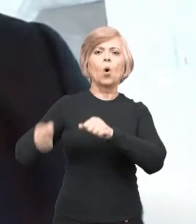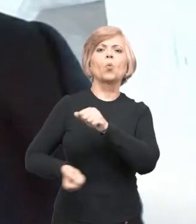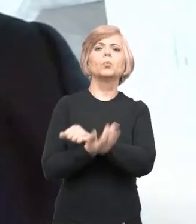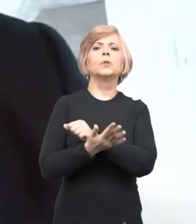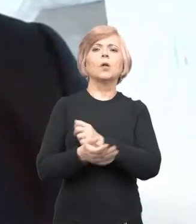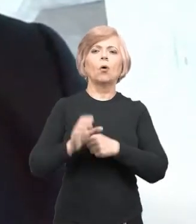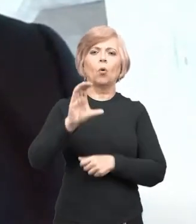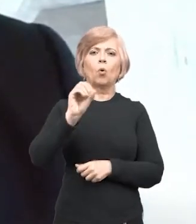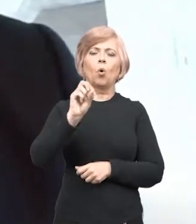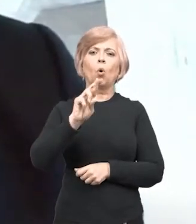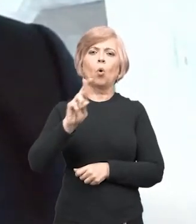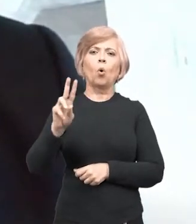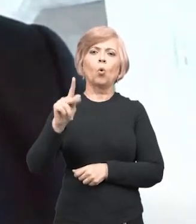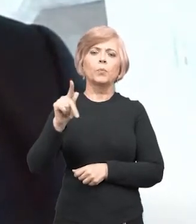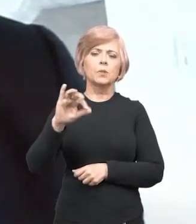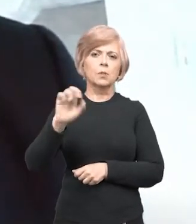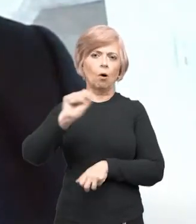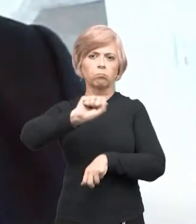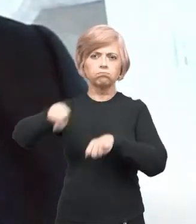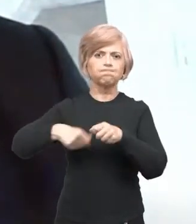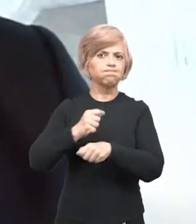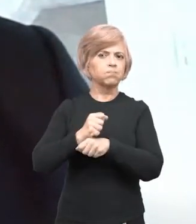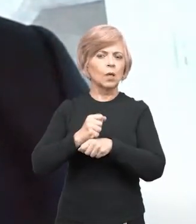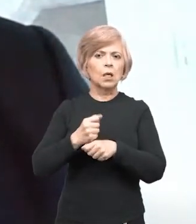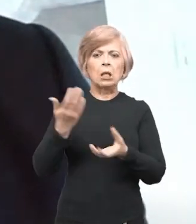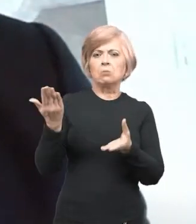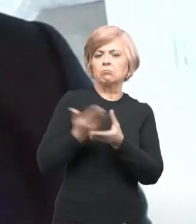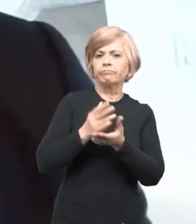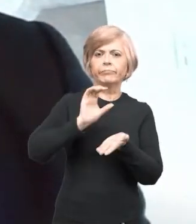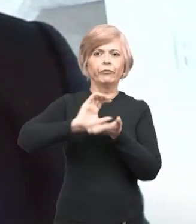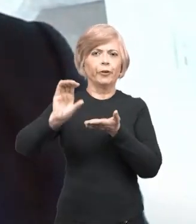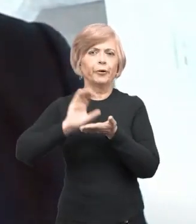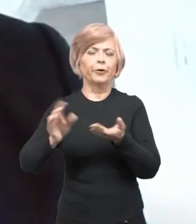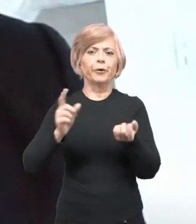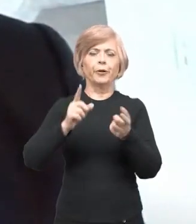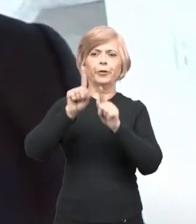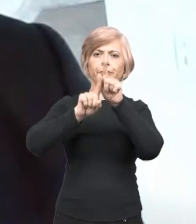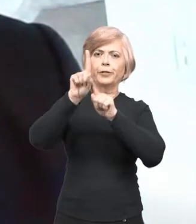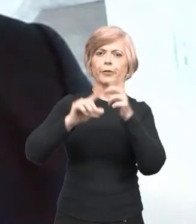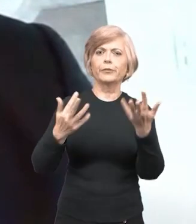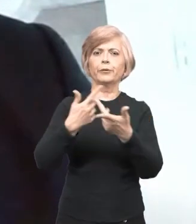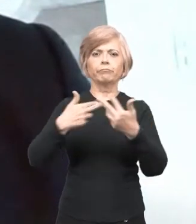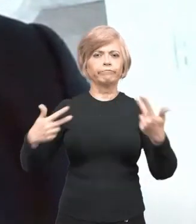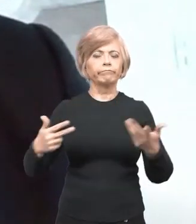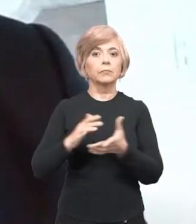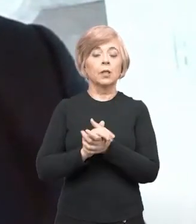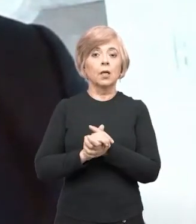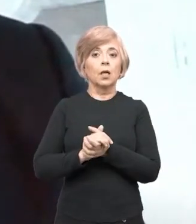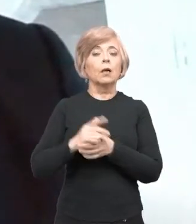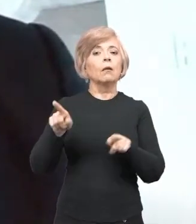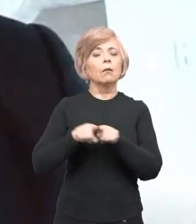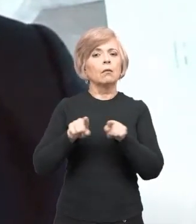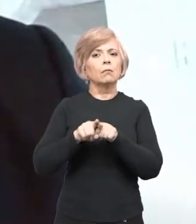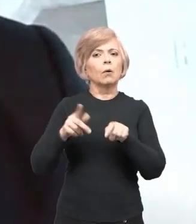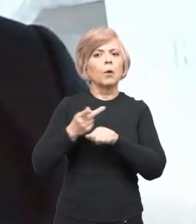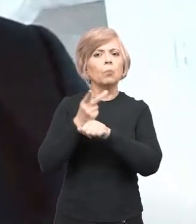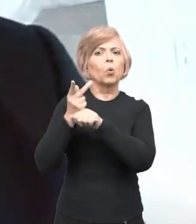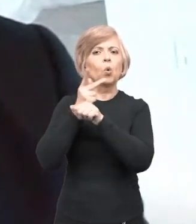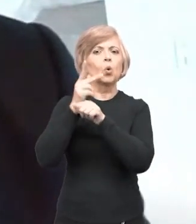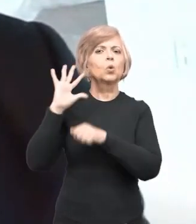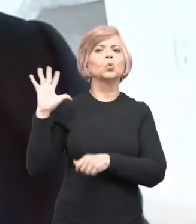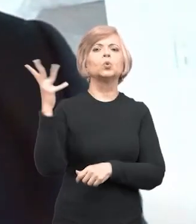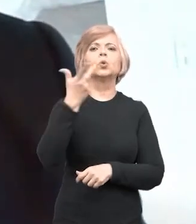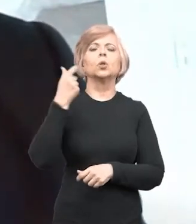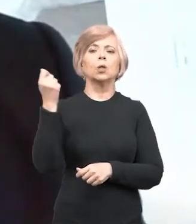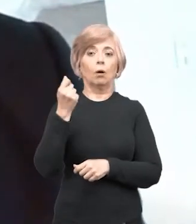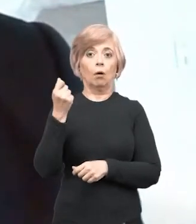considerada de forma ampla, né, fraude à licitação, lavagem de dinheiro, e a atribuição originária do Procurador-Geral hoje está muito atenta a essa